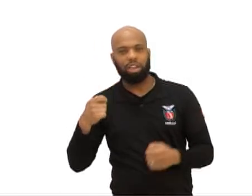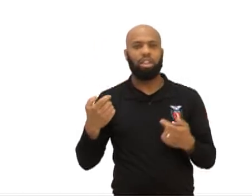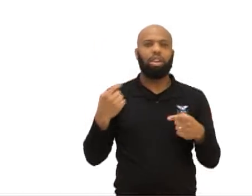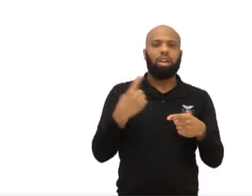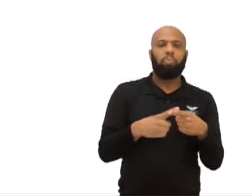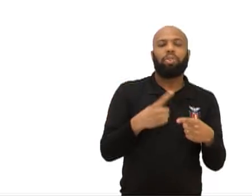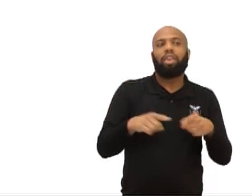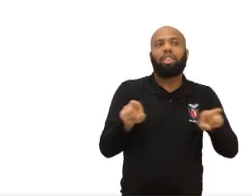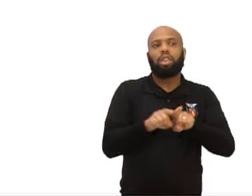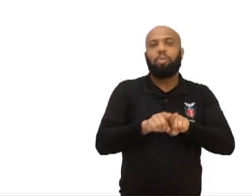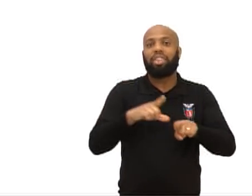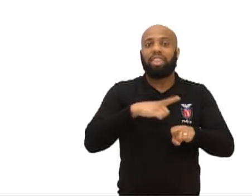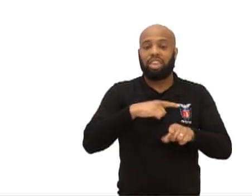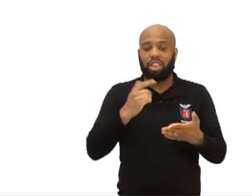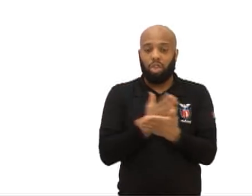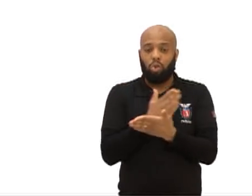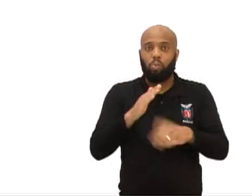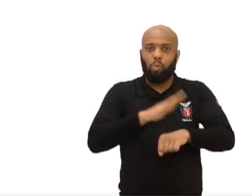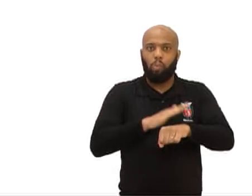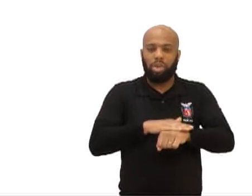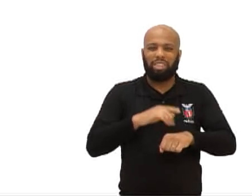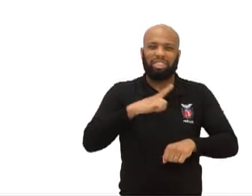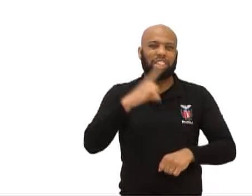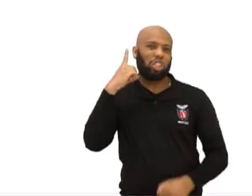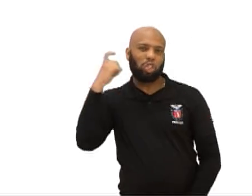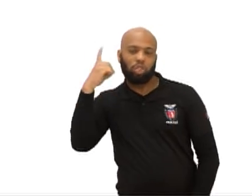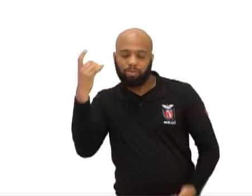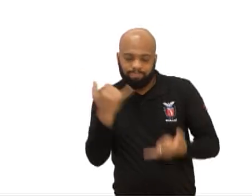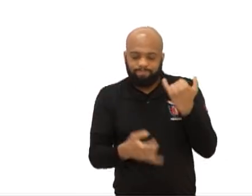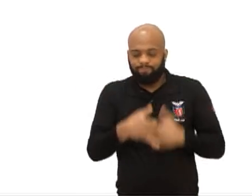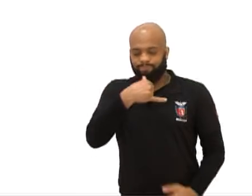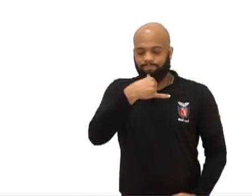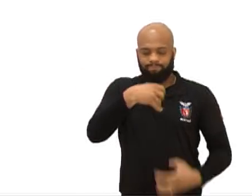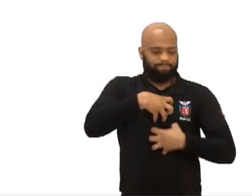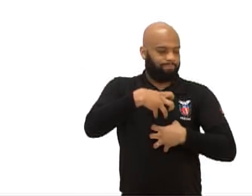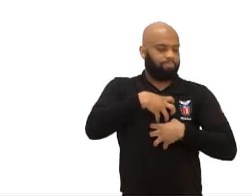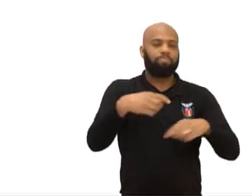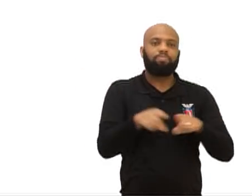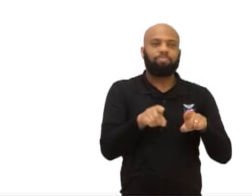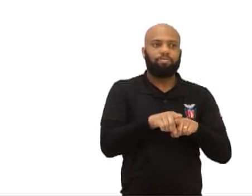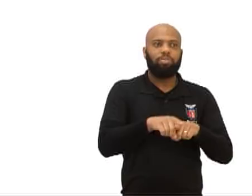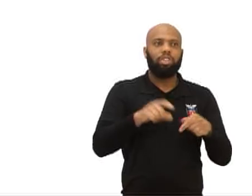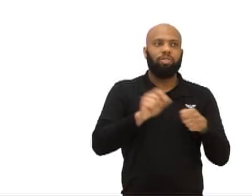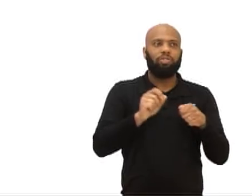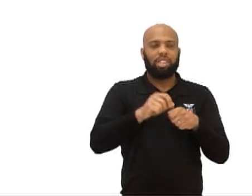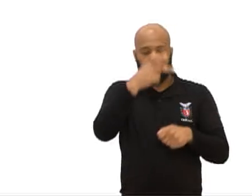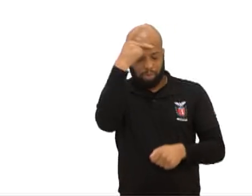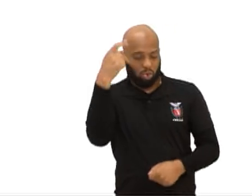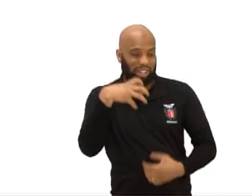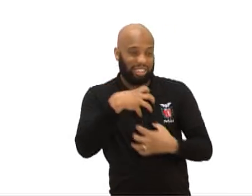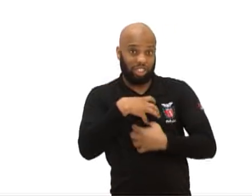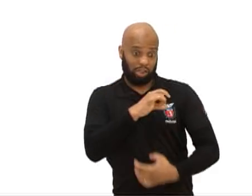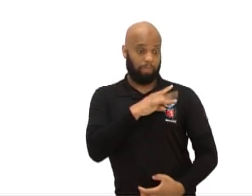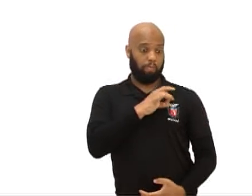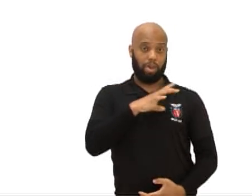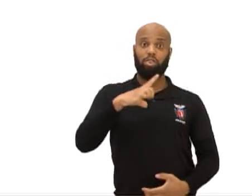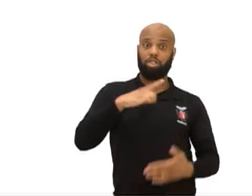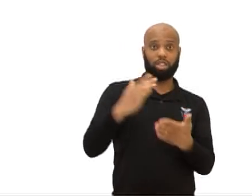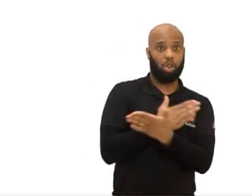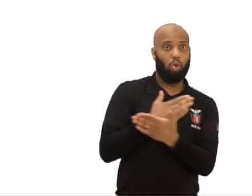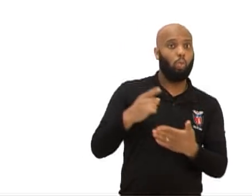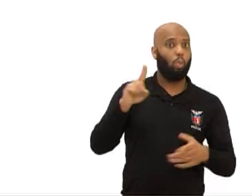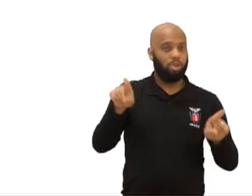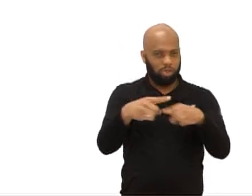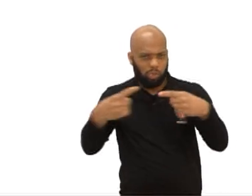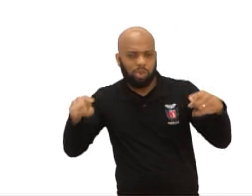está triste, passa um som triste. Pode criar um clima de tensão, de medo. Pode substituir o cenário,